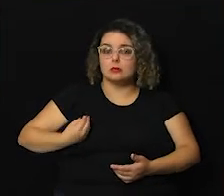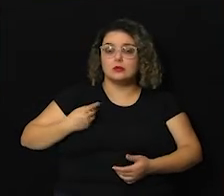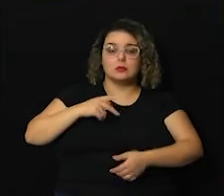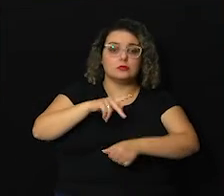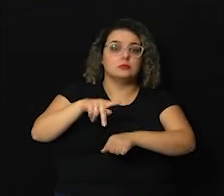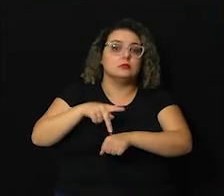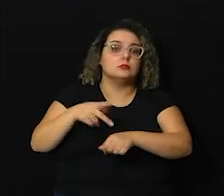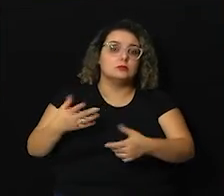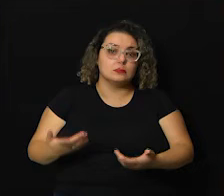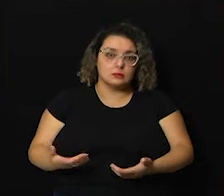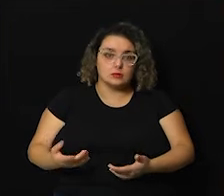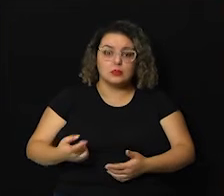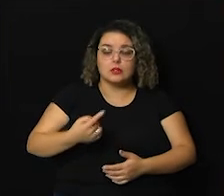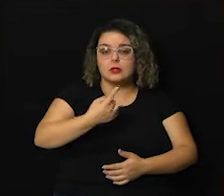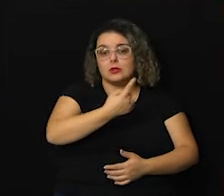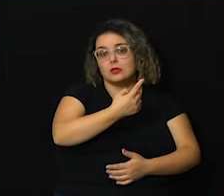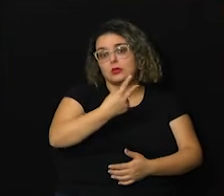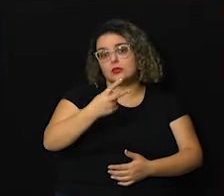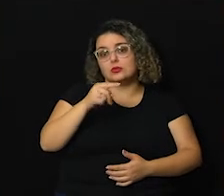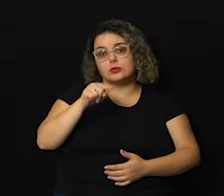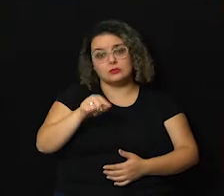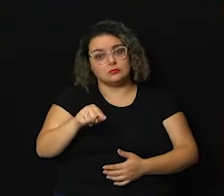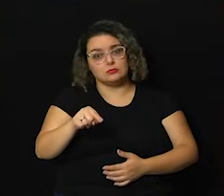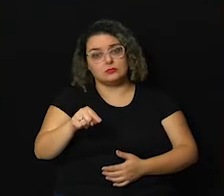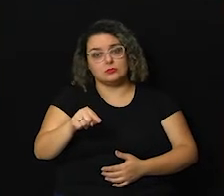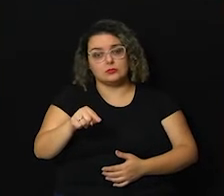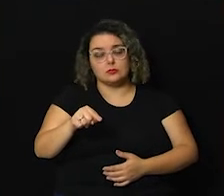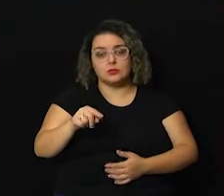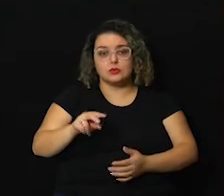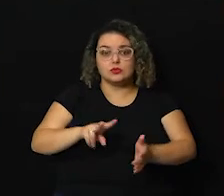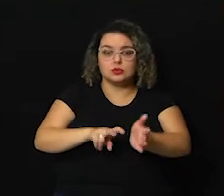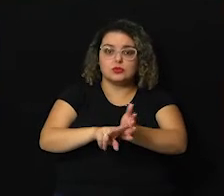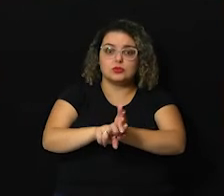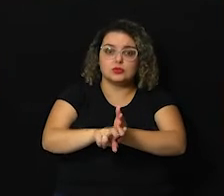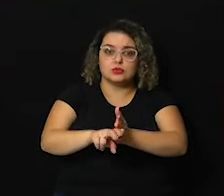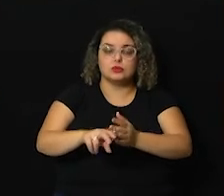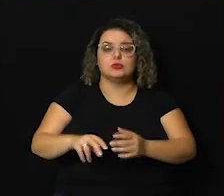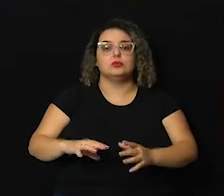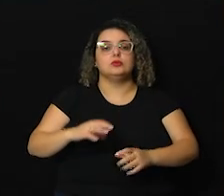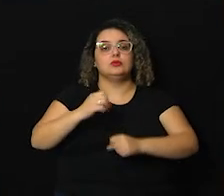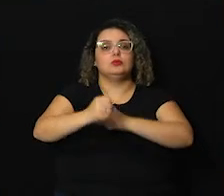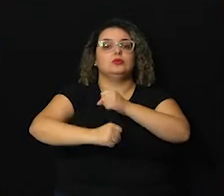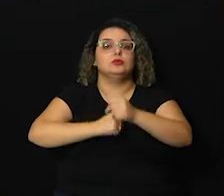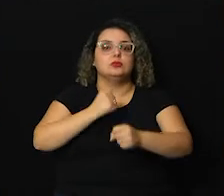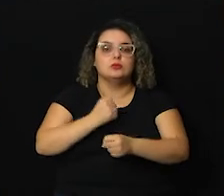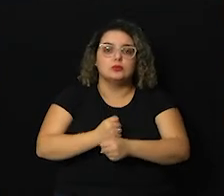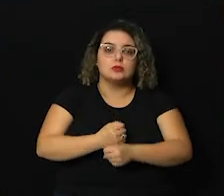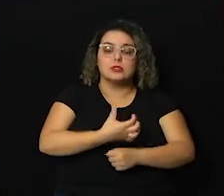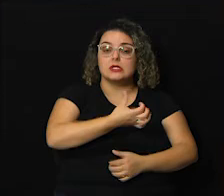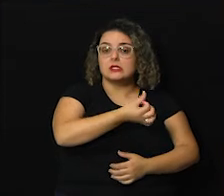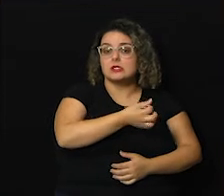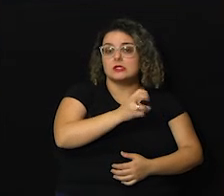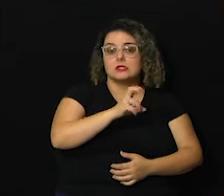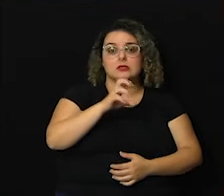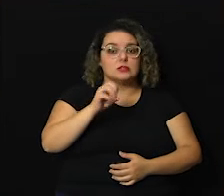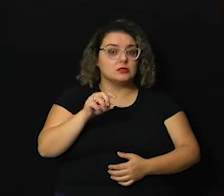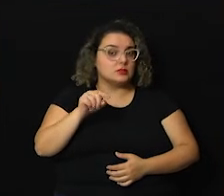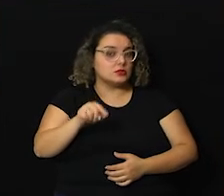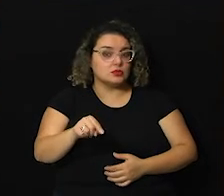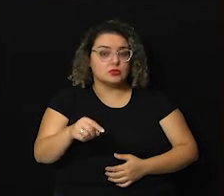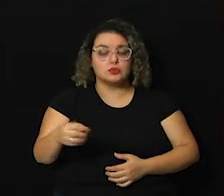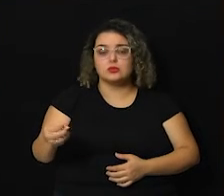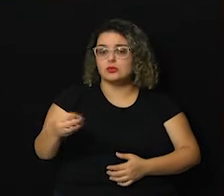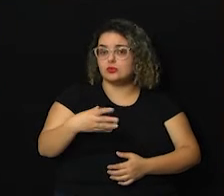país, e nós temos 12 mil diagnósticos de câncer renal por ano, num universo de 650, 660